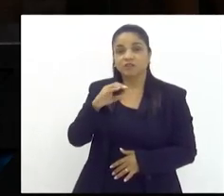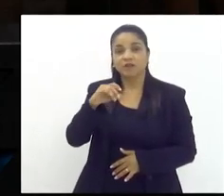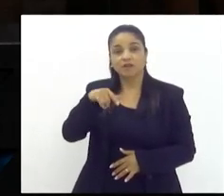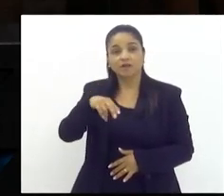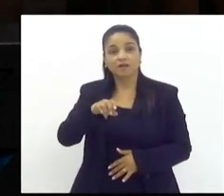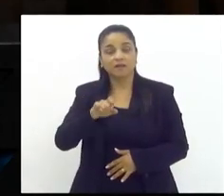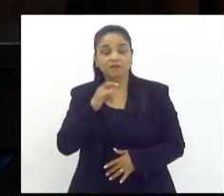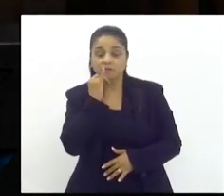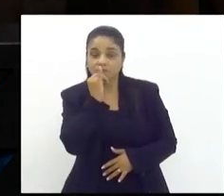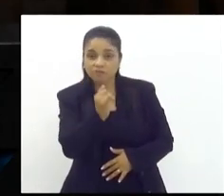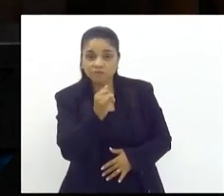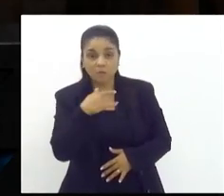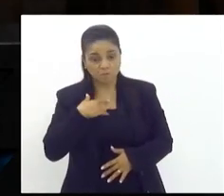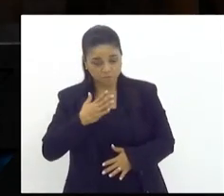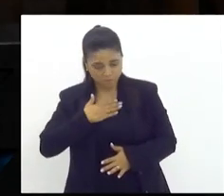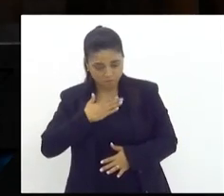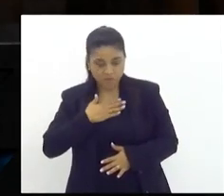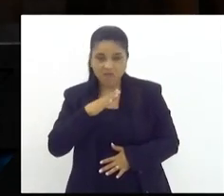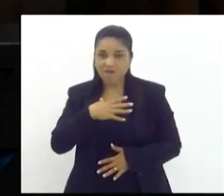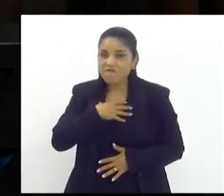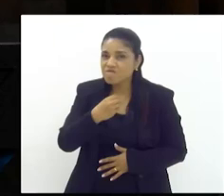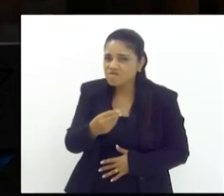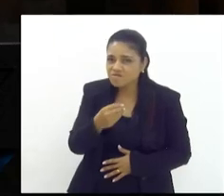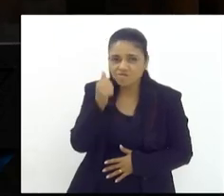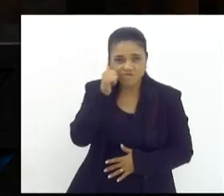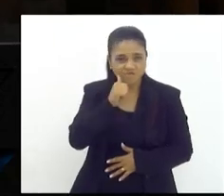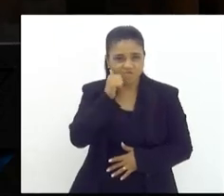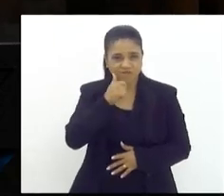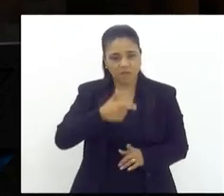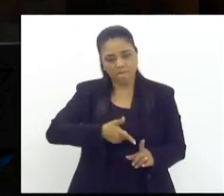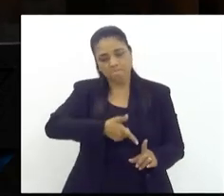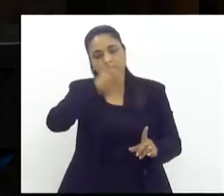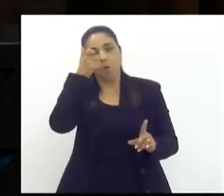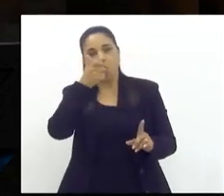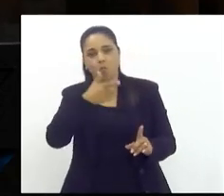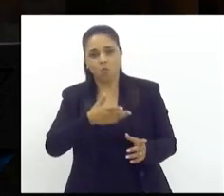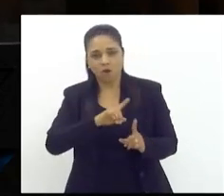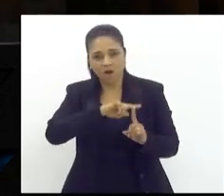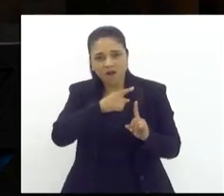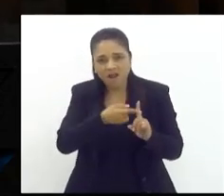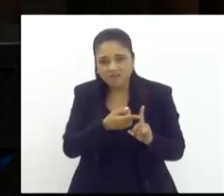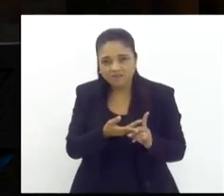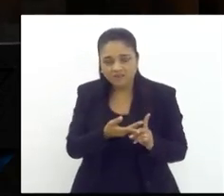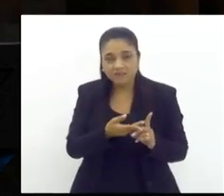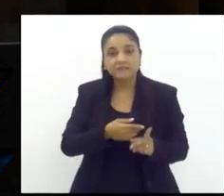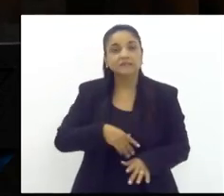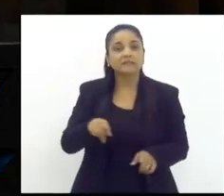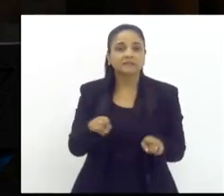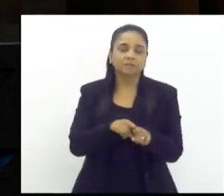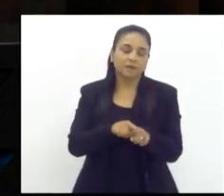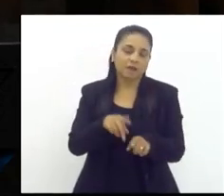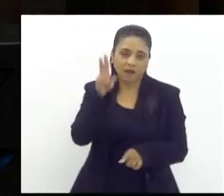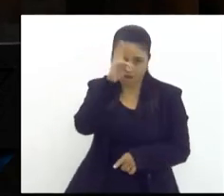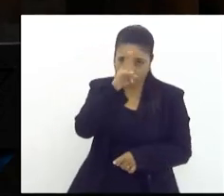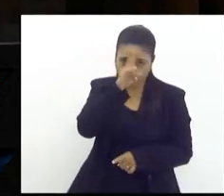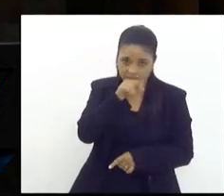recebido a tiros foi a minha filha e também lembrar aqui